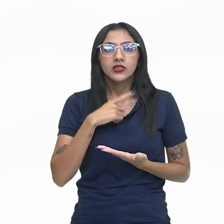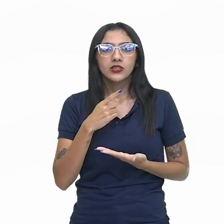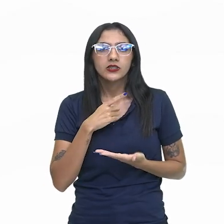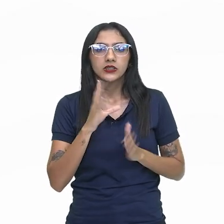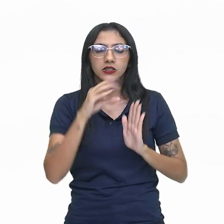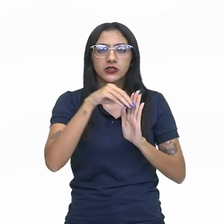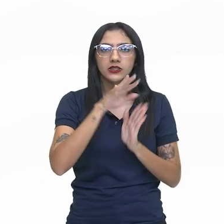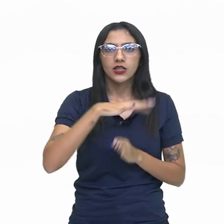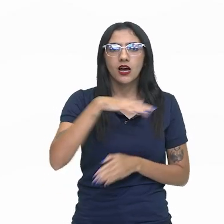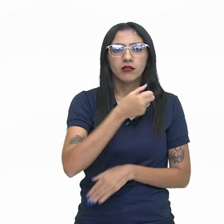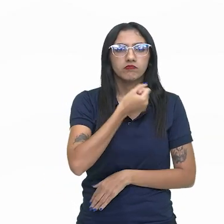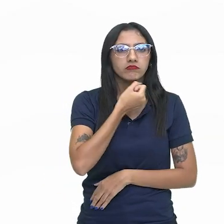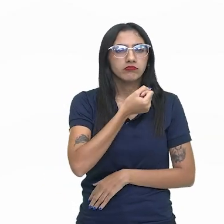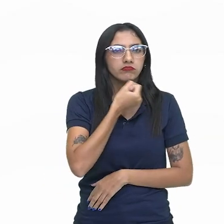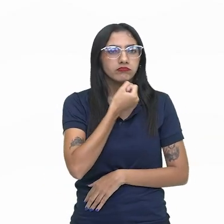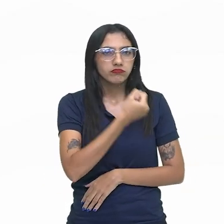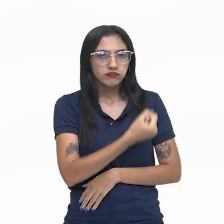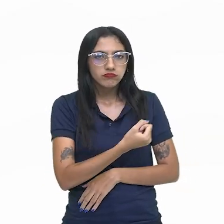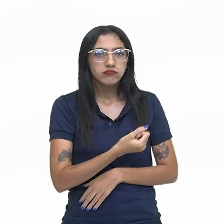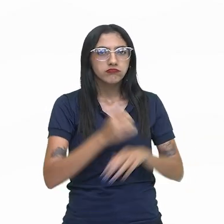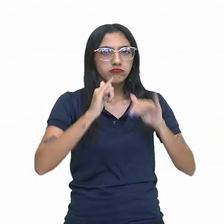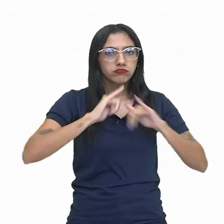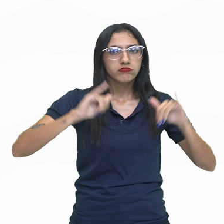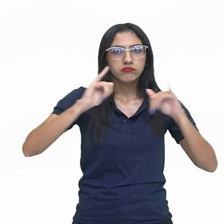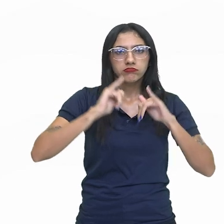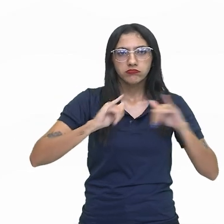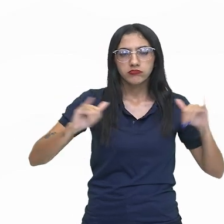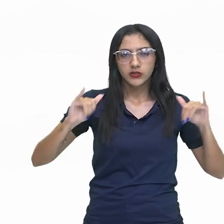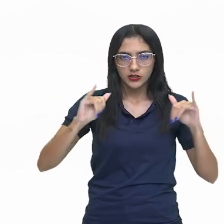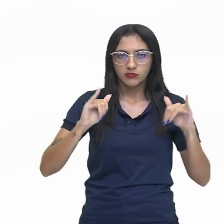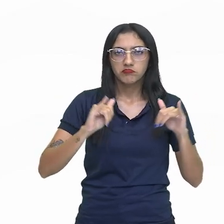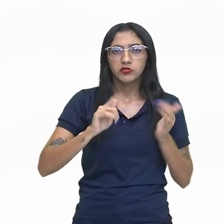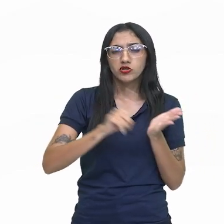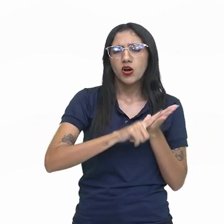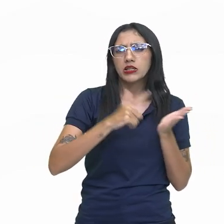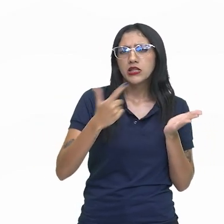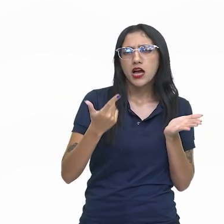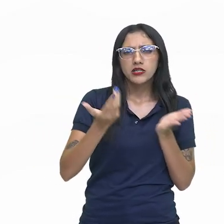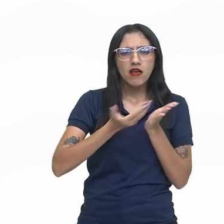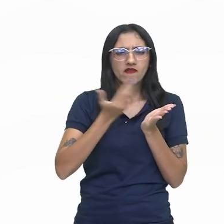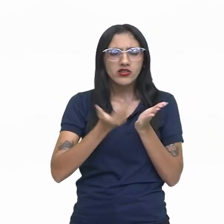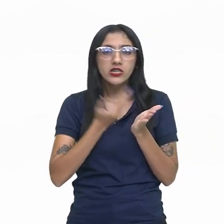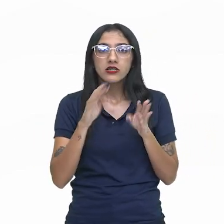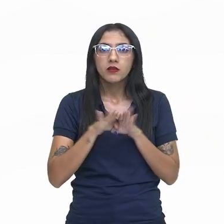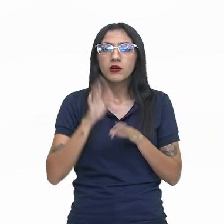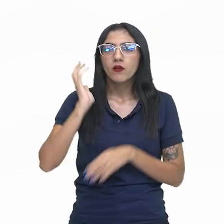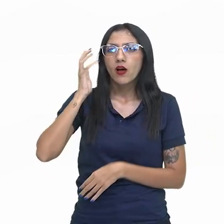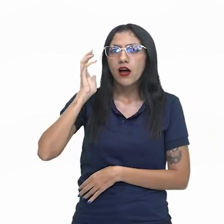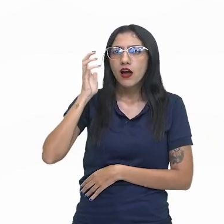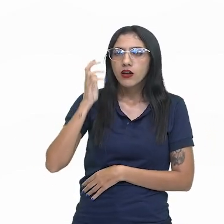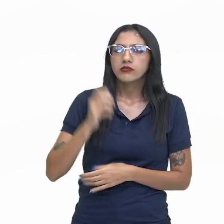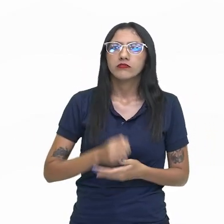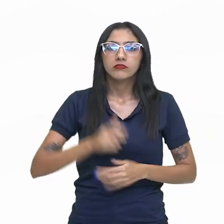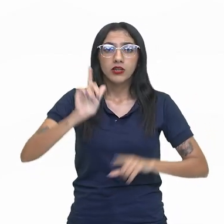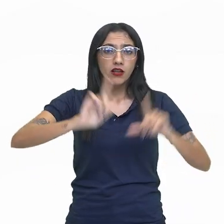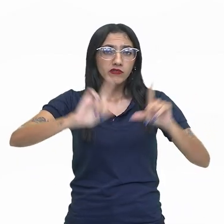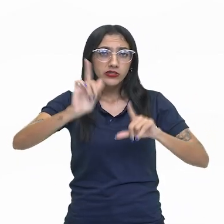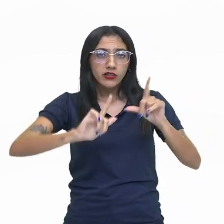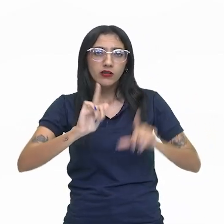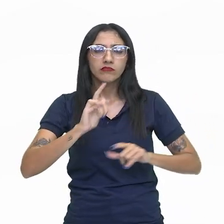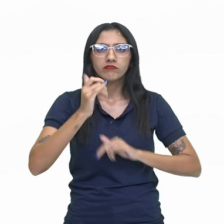esfera jornalística, em jornais e revistas, no rádio, na TV,